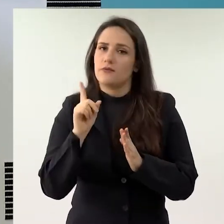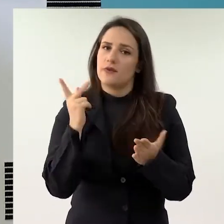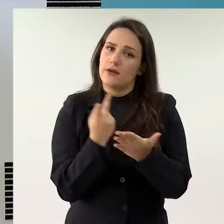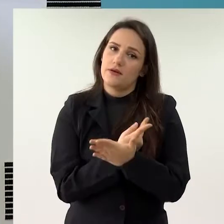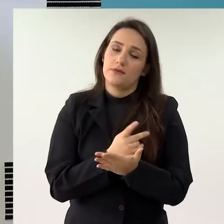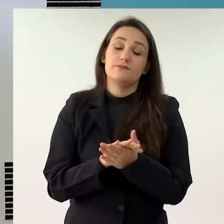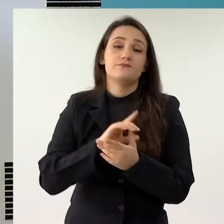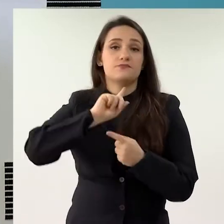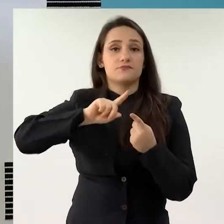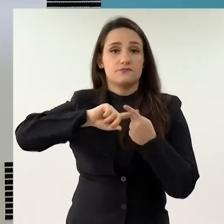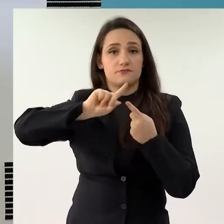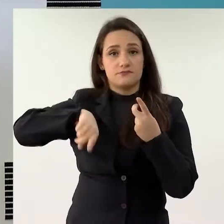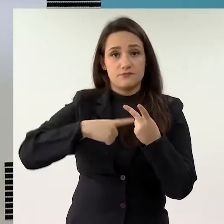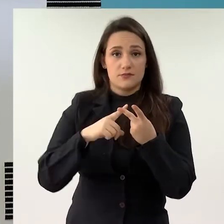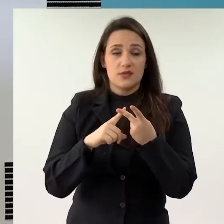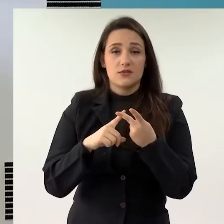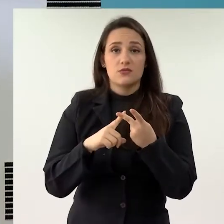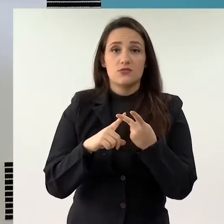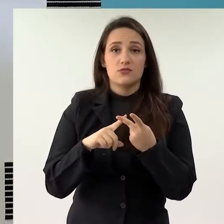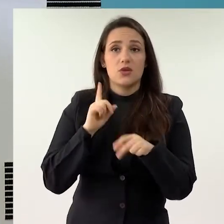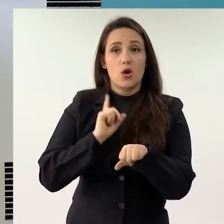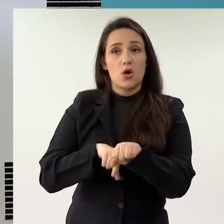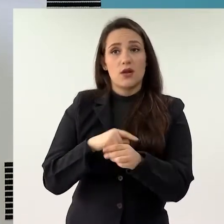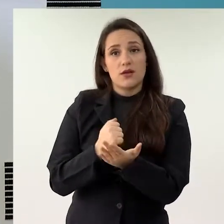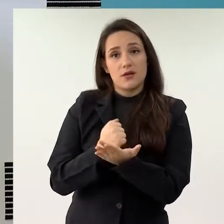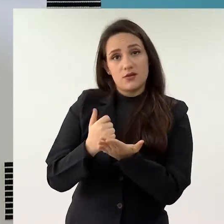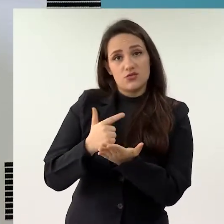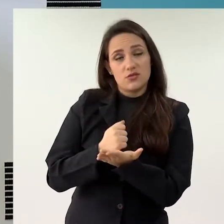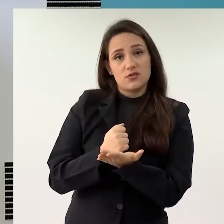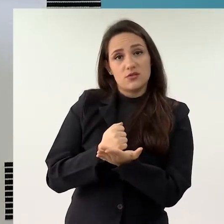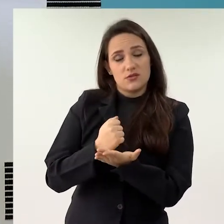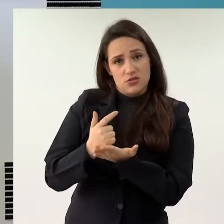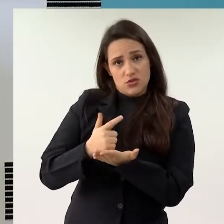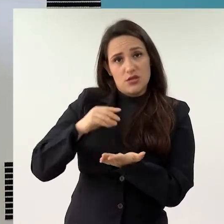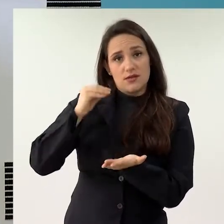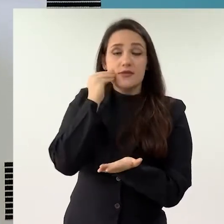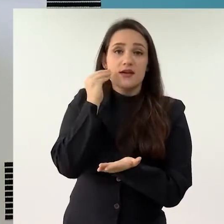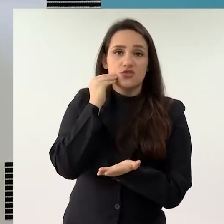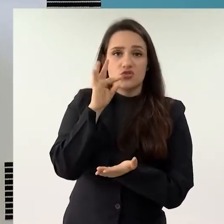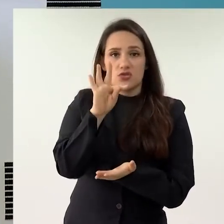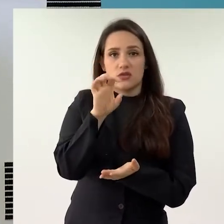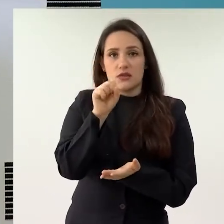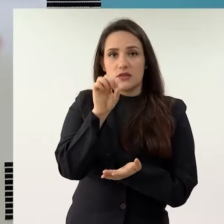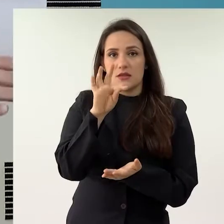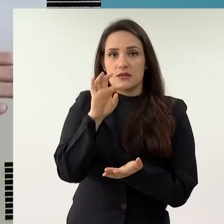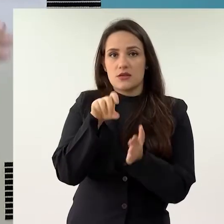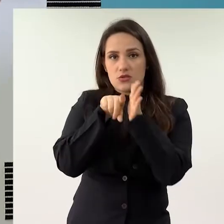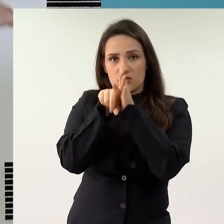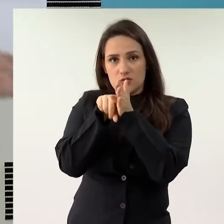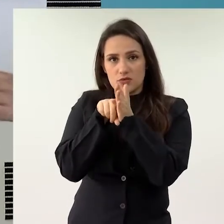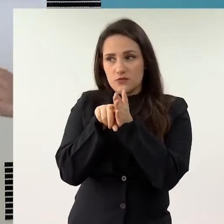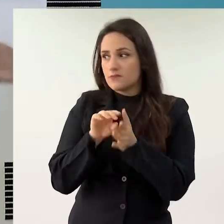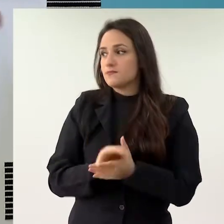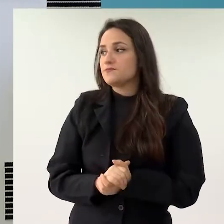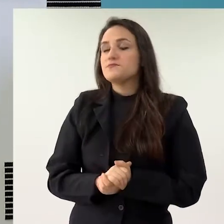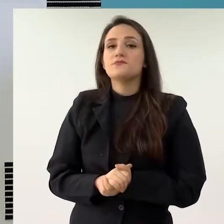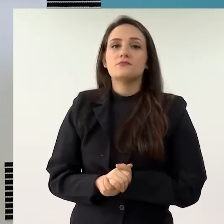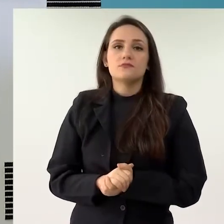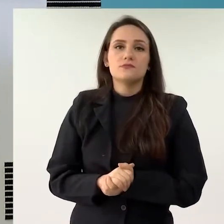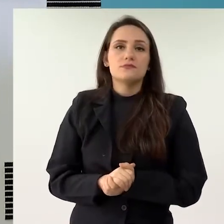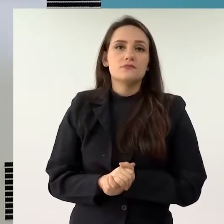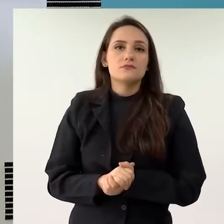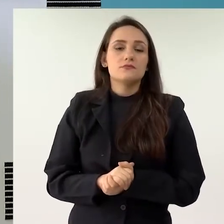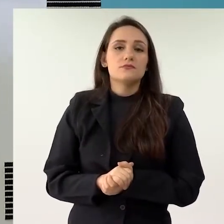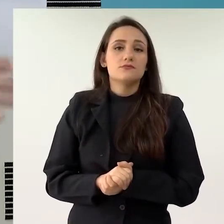Segundo, o agendamento dos testes. Agendaram os testes para as pessoas e colheram na data,